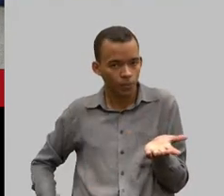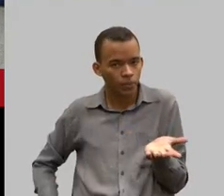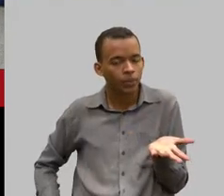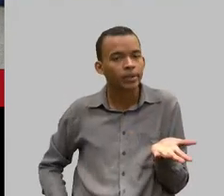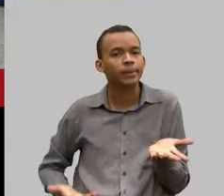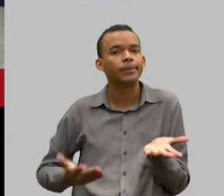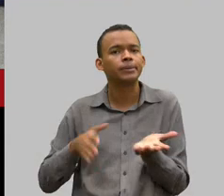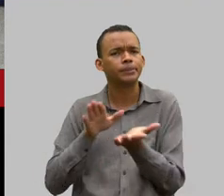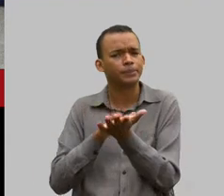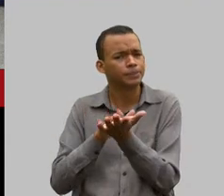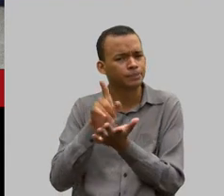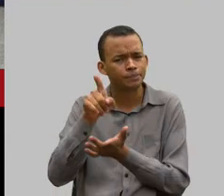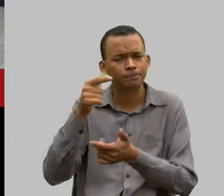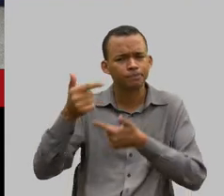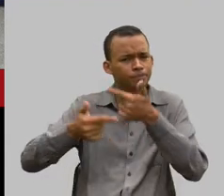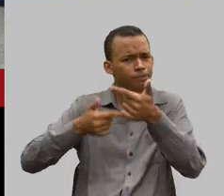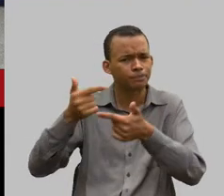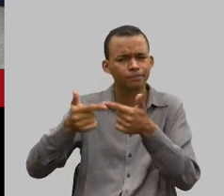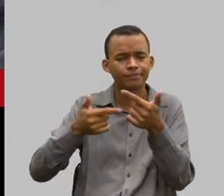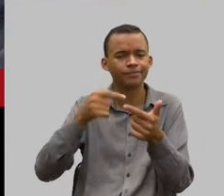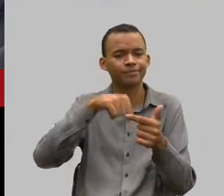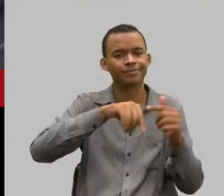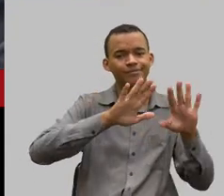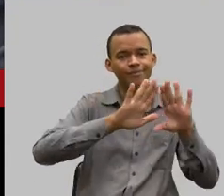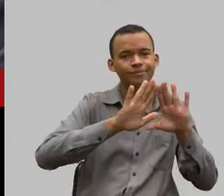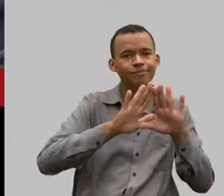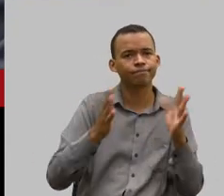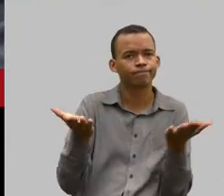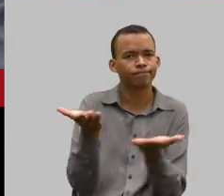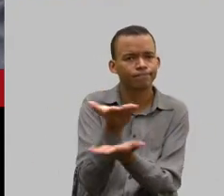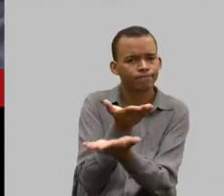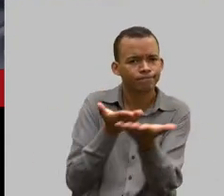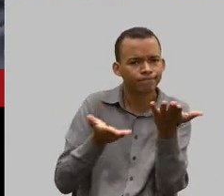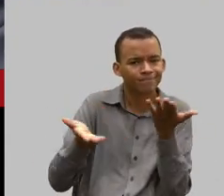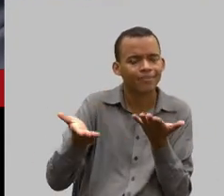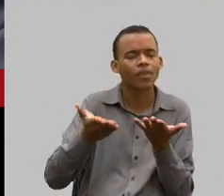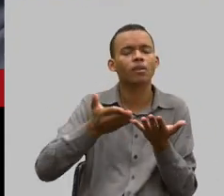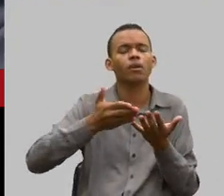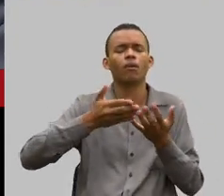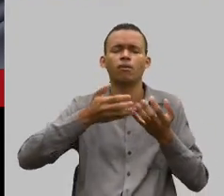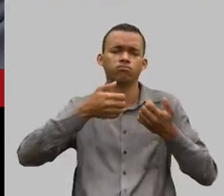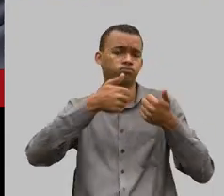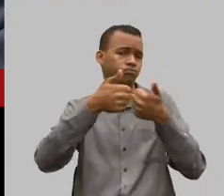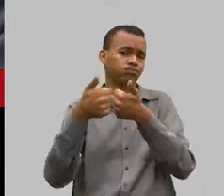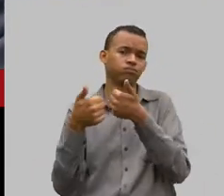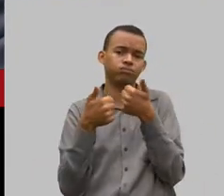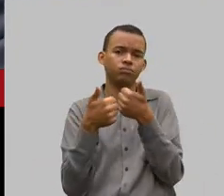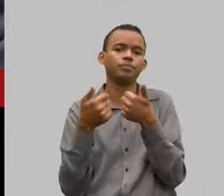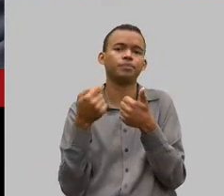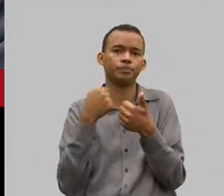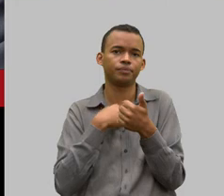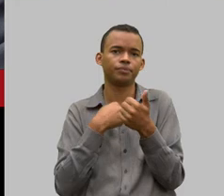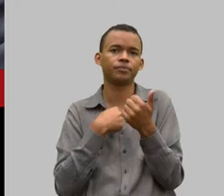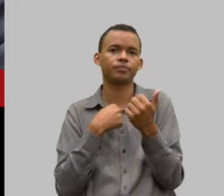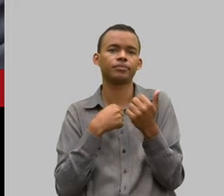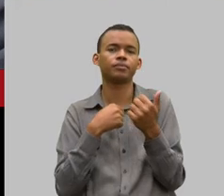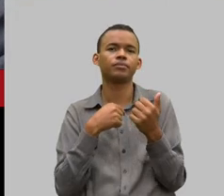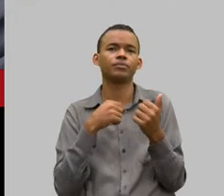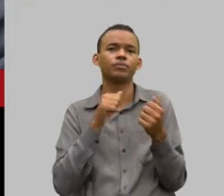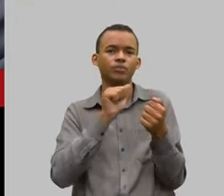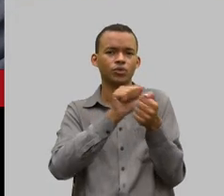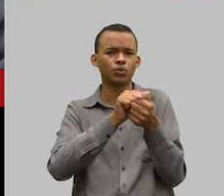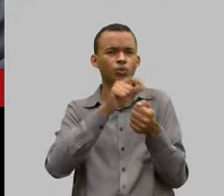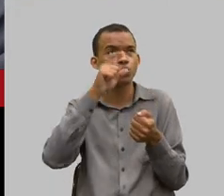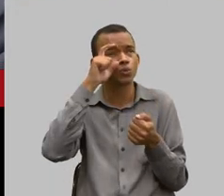assembleia e principalmente a sua equipe que lá na base nos atende tão bem eu semana passada fiz uma agenda com o governador na